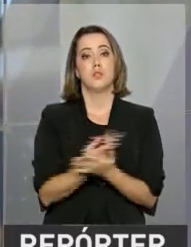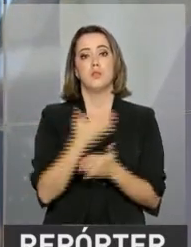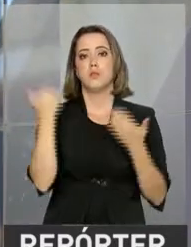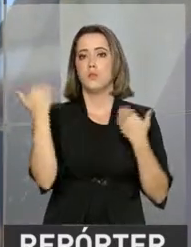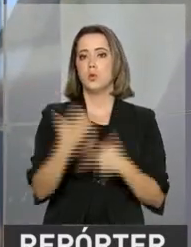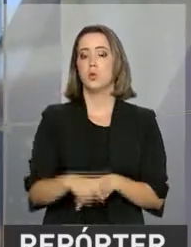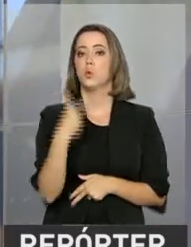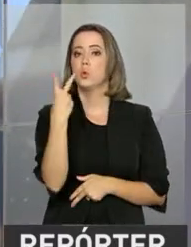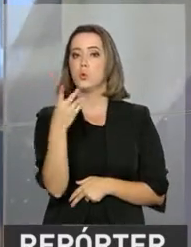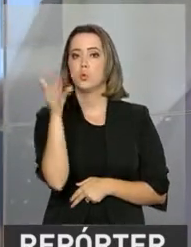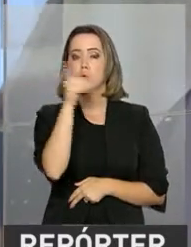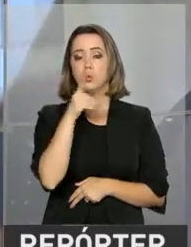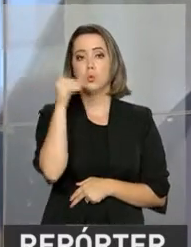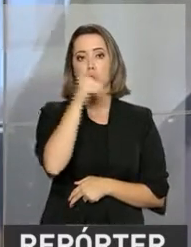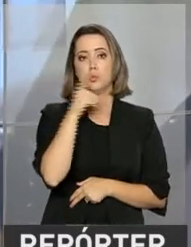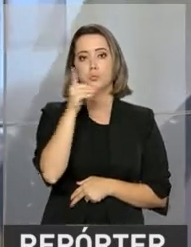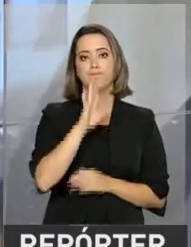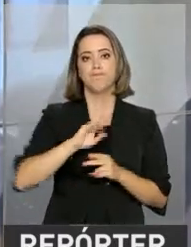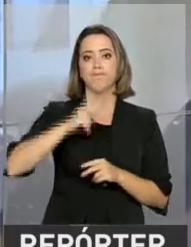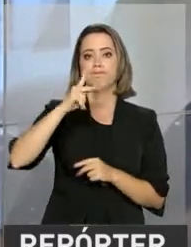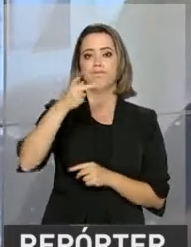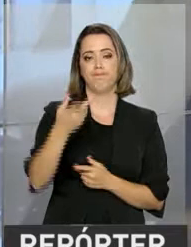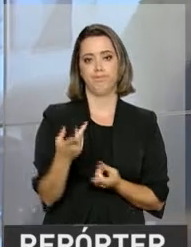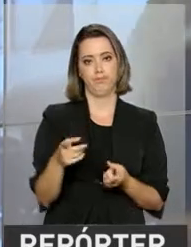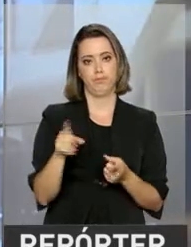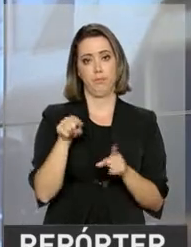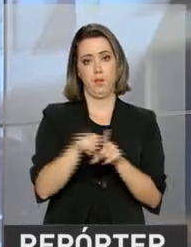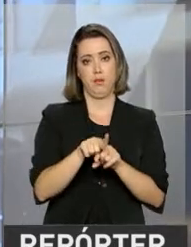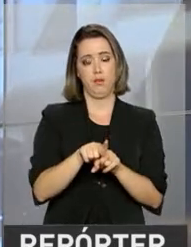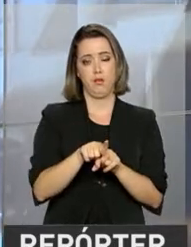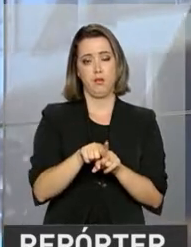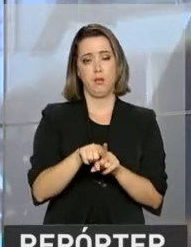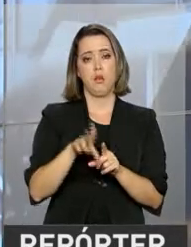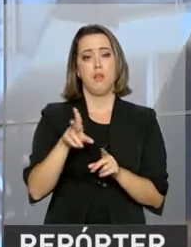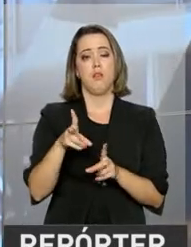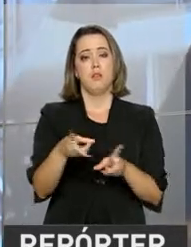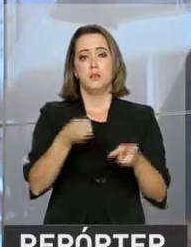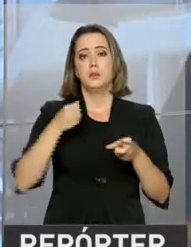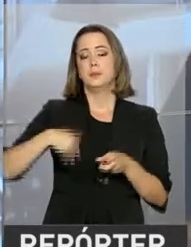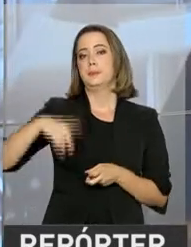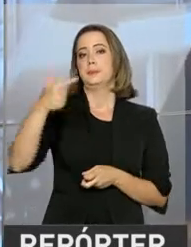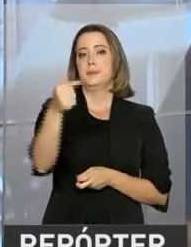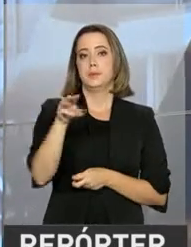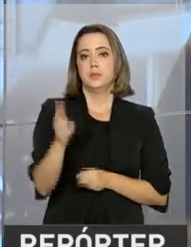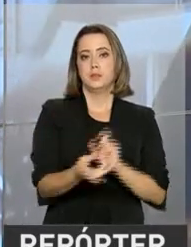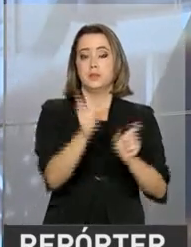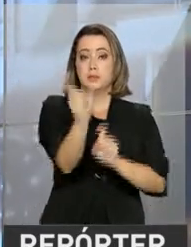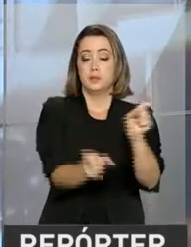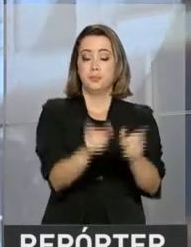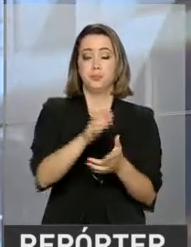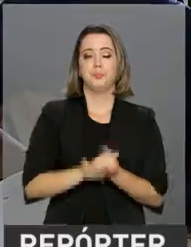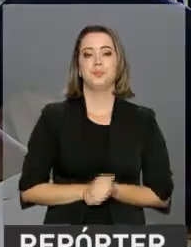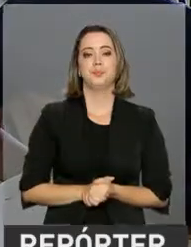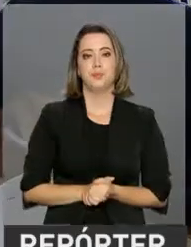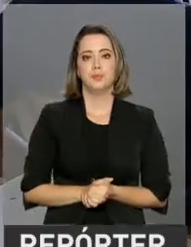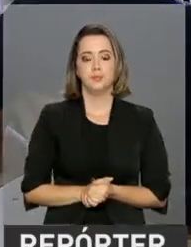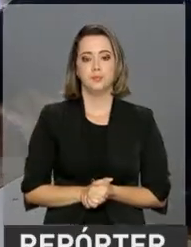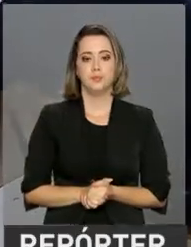da prova em dois domingos seguidos a expectativa é de mais de 7 milhões de candidatos